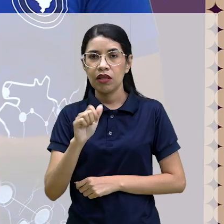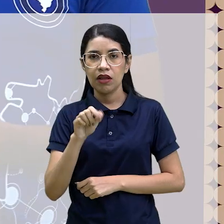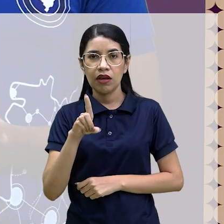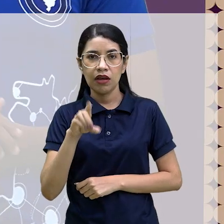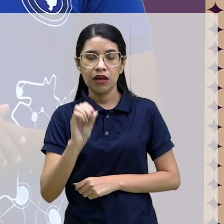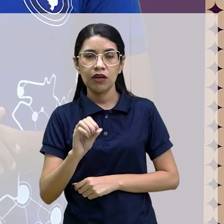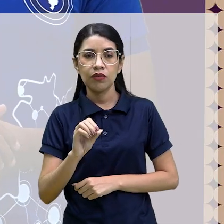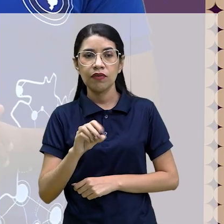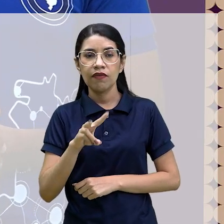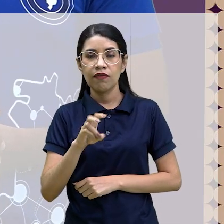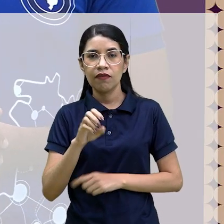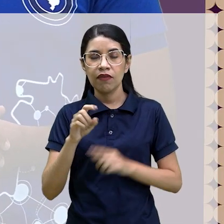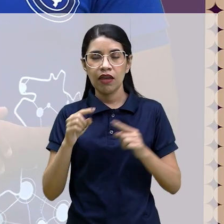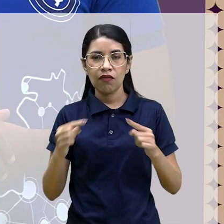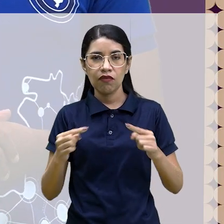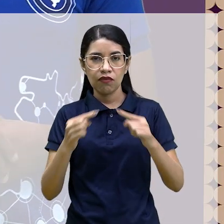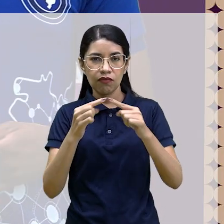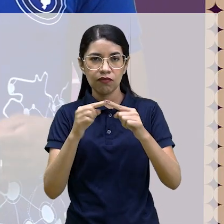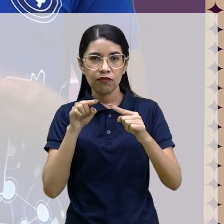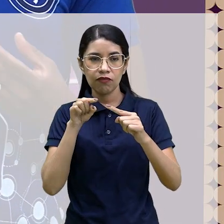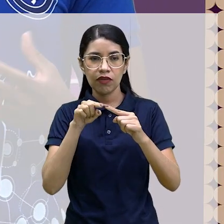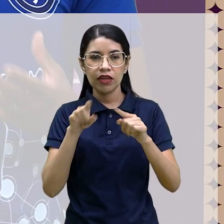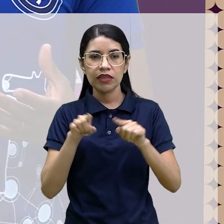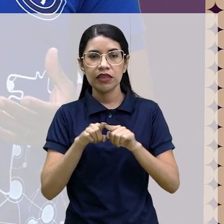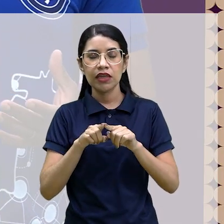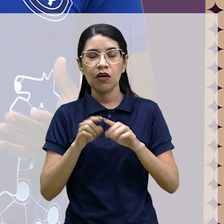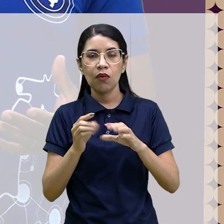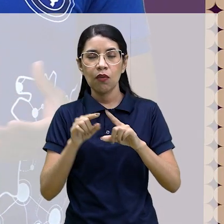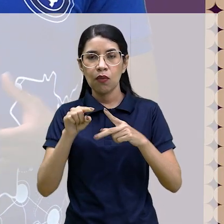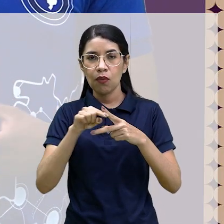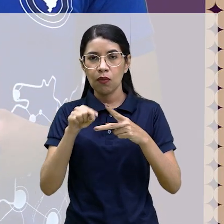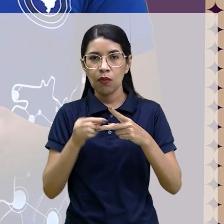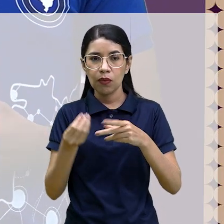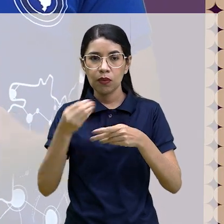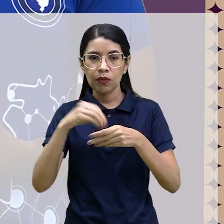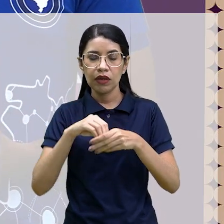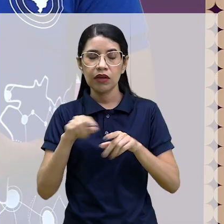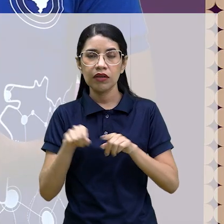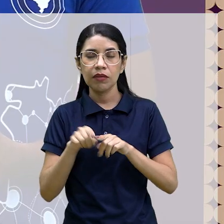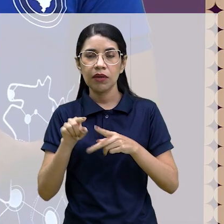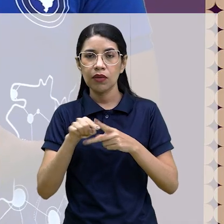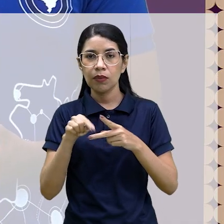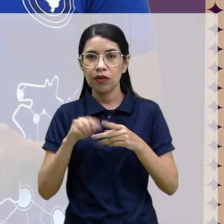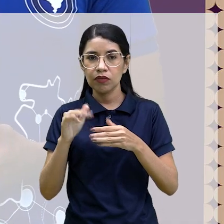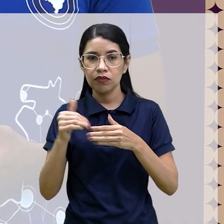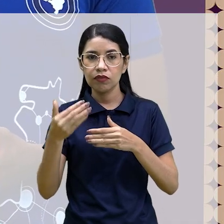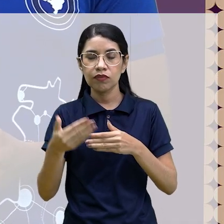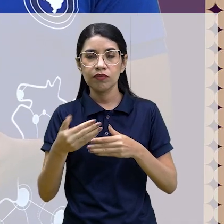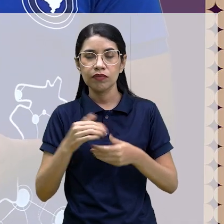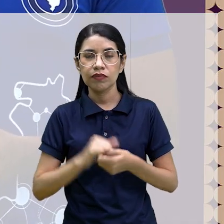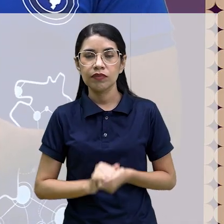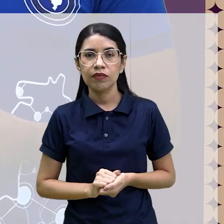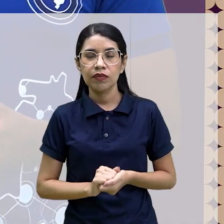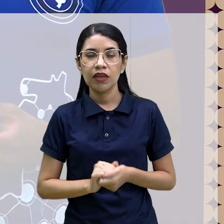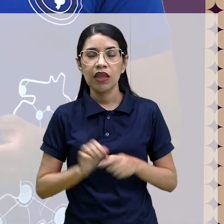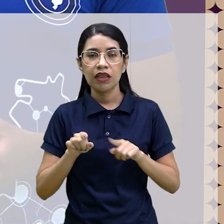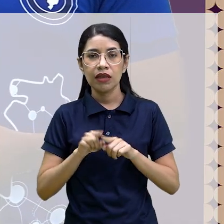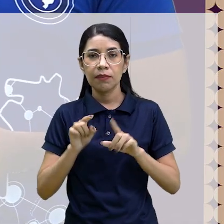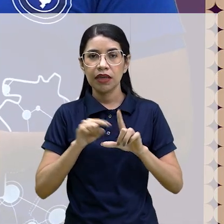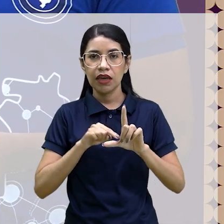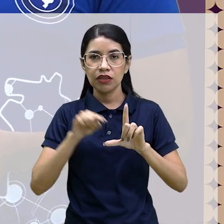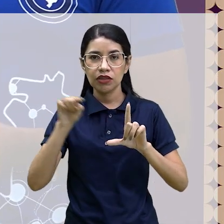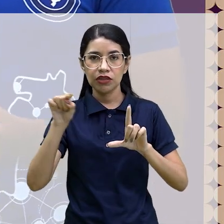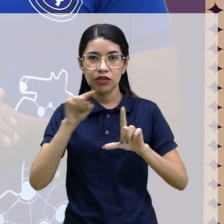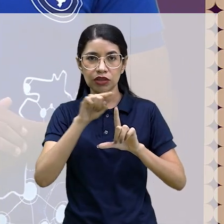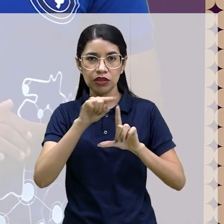lados, vértice, ângulo interno, diagonal e também nós temos o ângulo externo, certo? Então, aqui eu